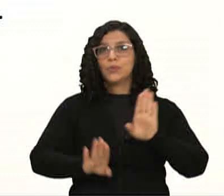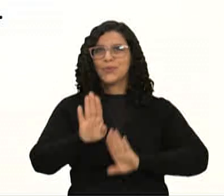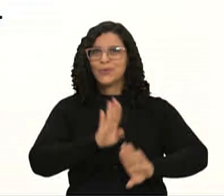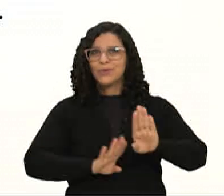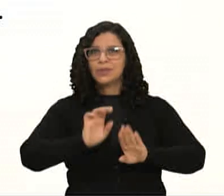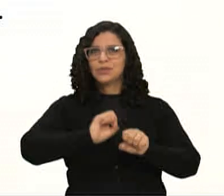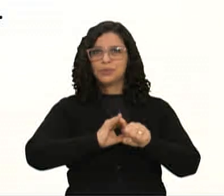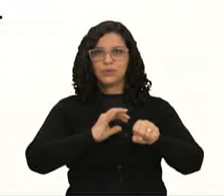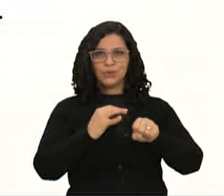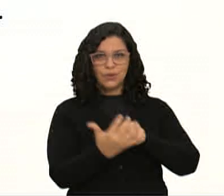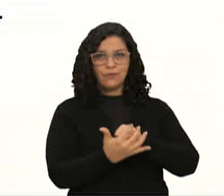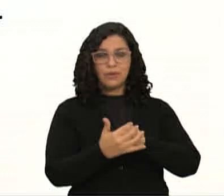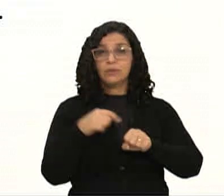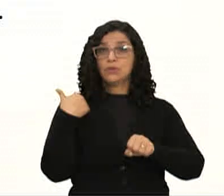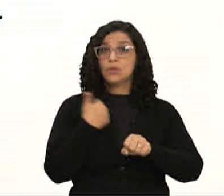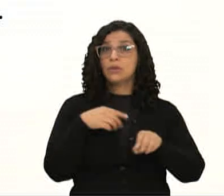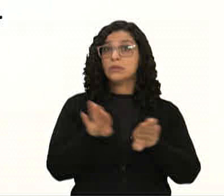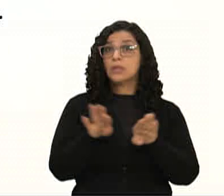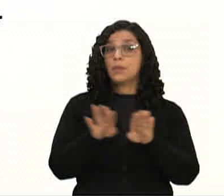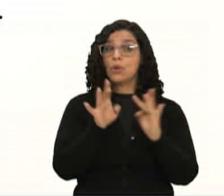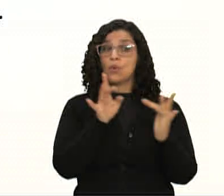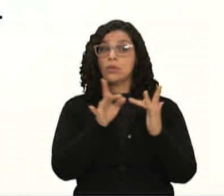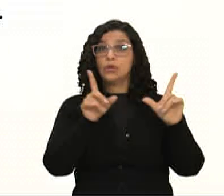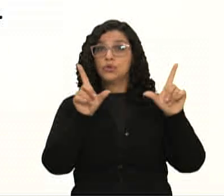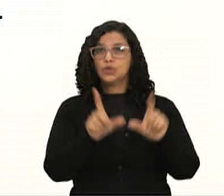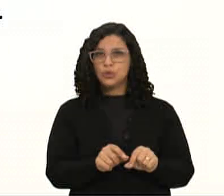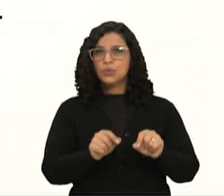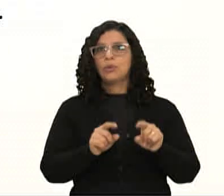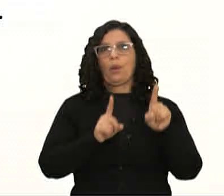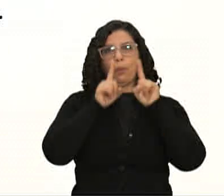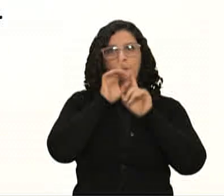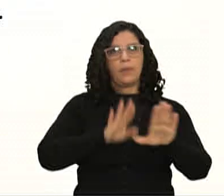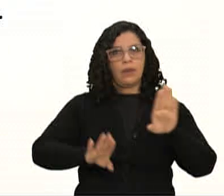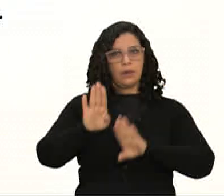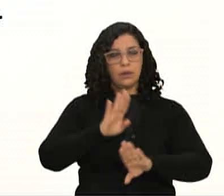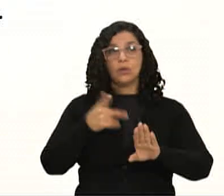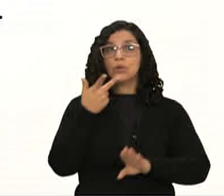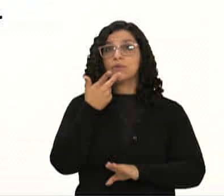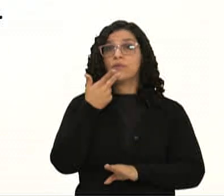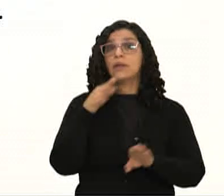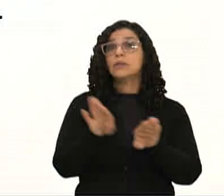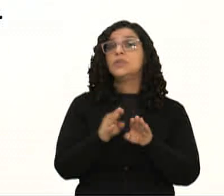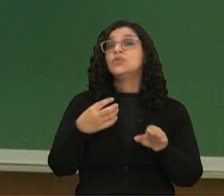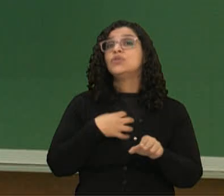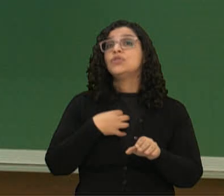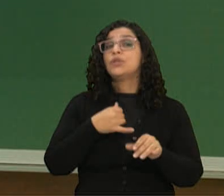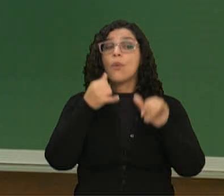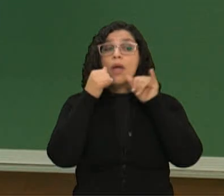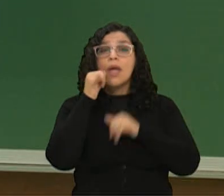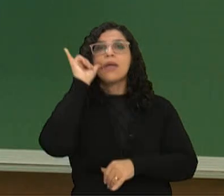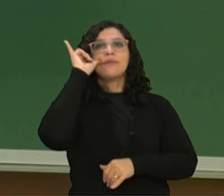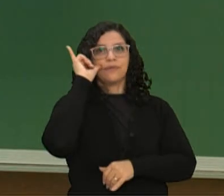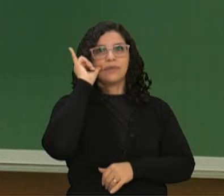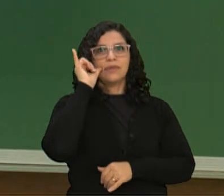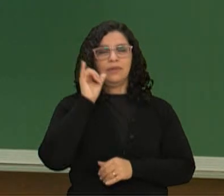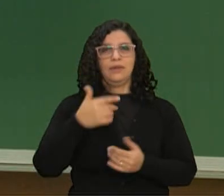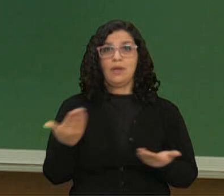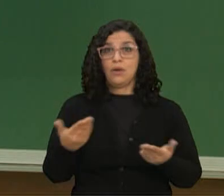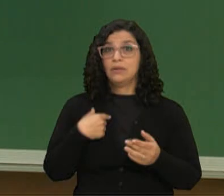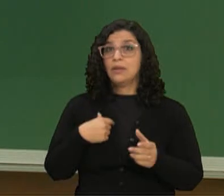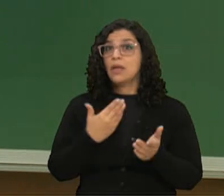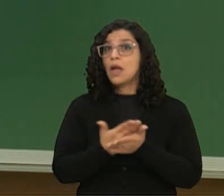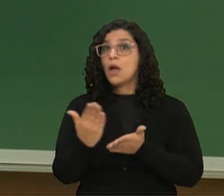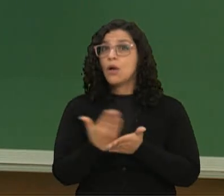COVID-19. Então, é para reduzir os riscos. Então, agora a gente vai falar das preventions. Como tem umas palavrinhas